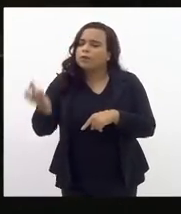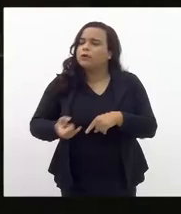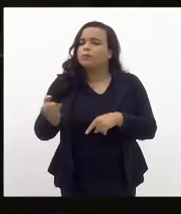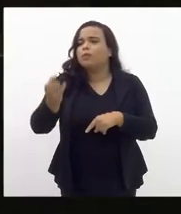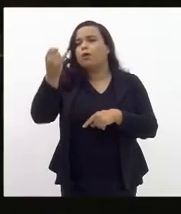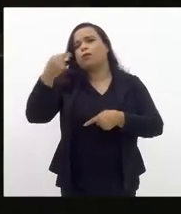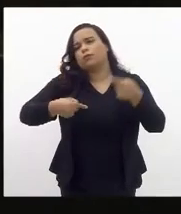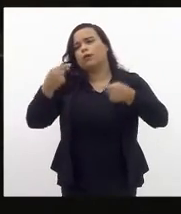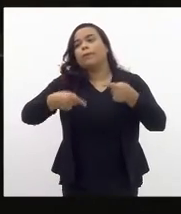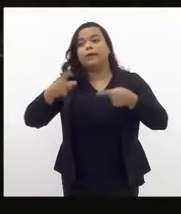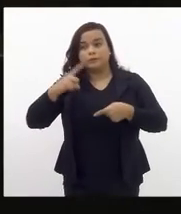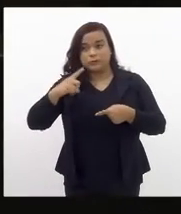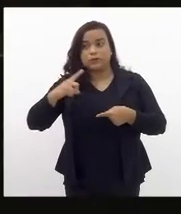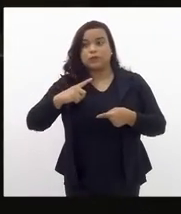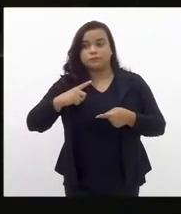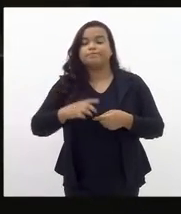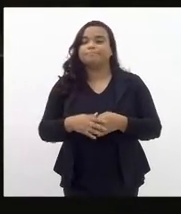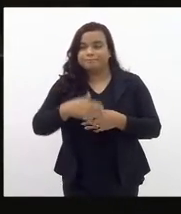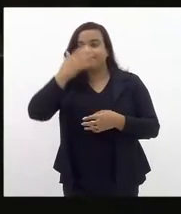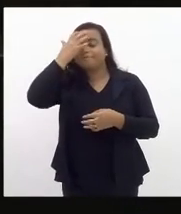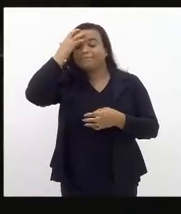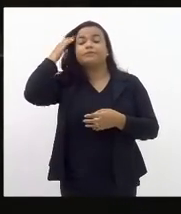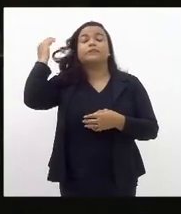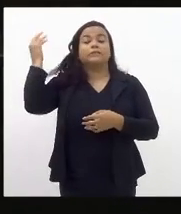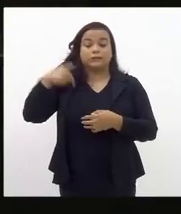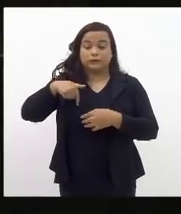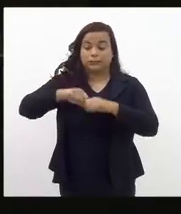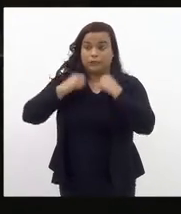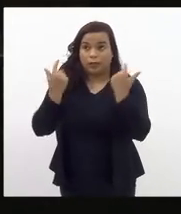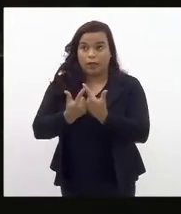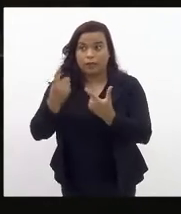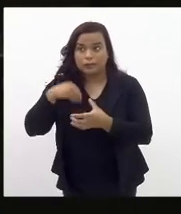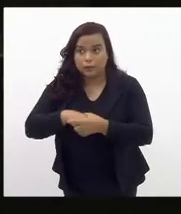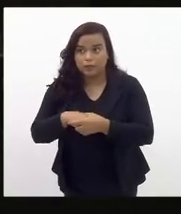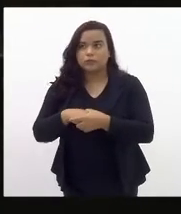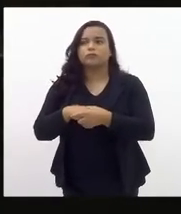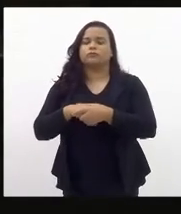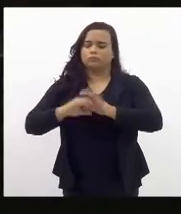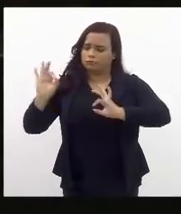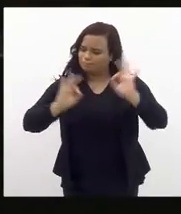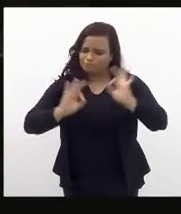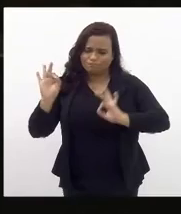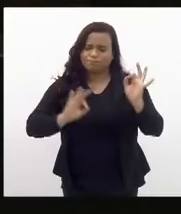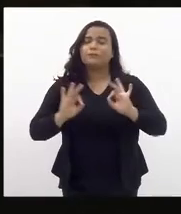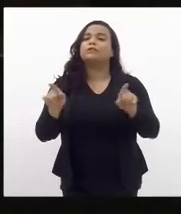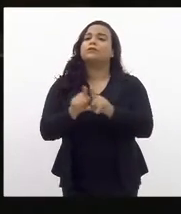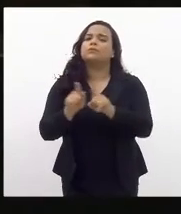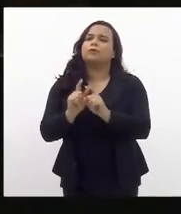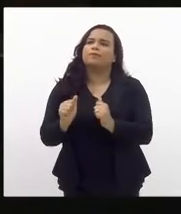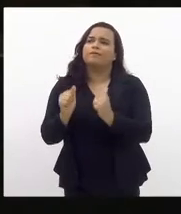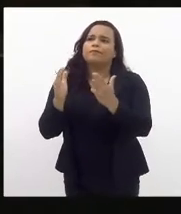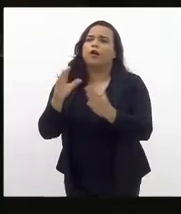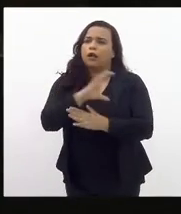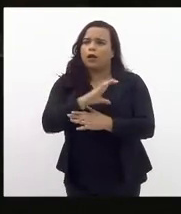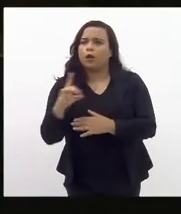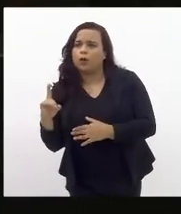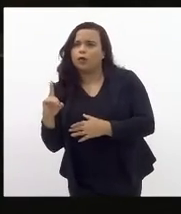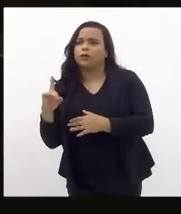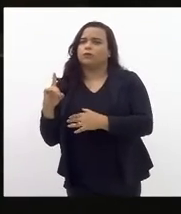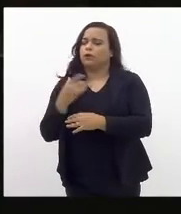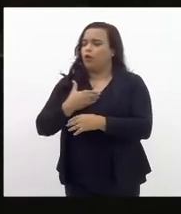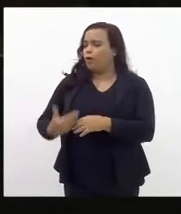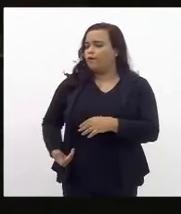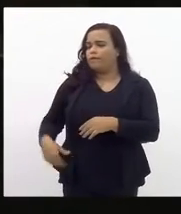esse debate, não só dentro dessa casa legislativa, mas coordenar também junto ao governo do Estado